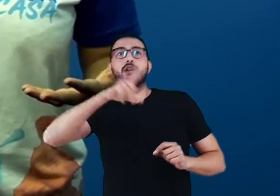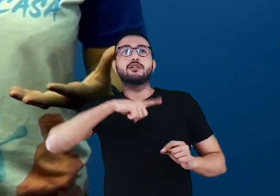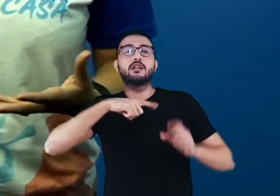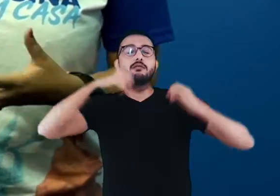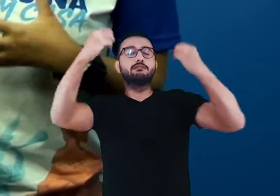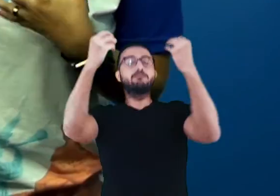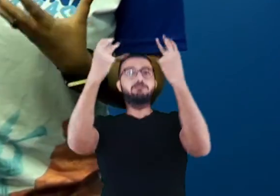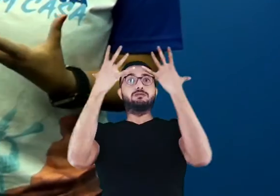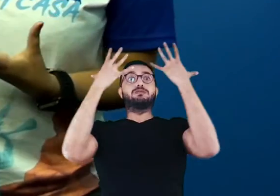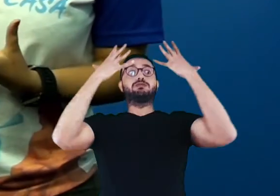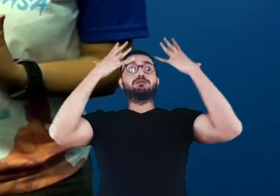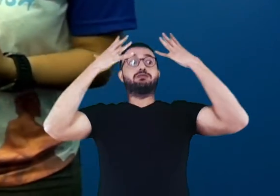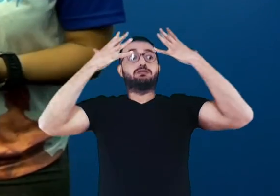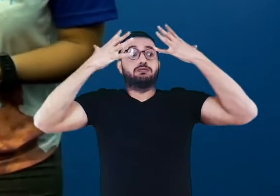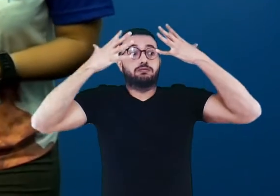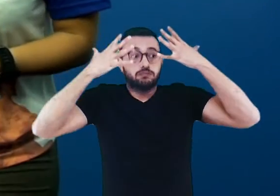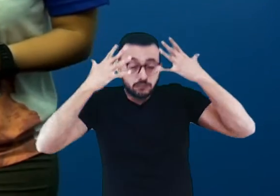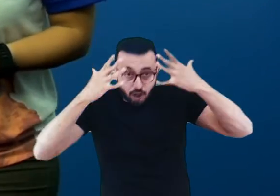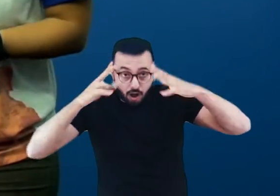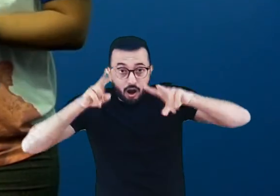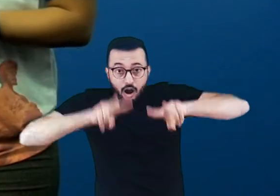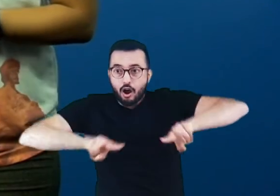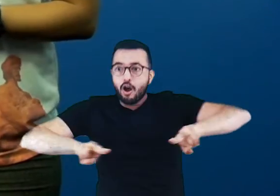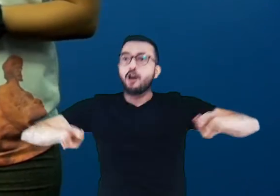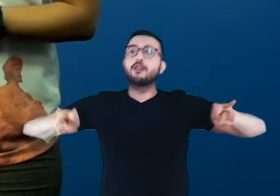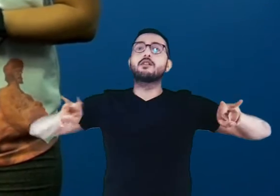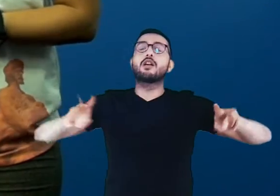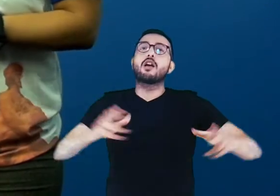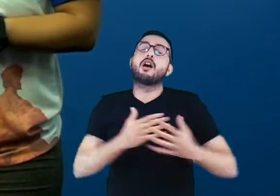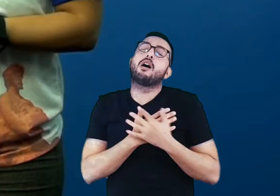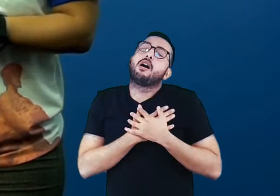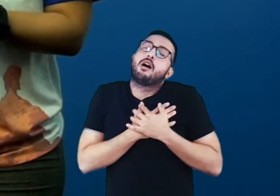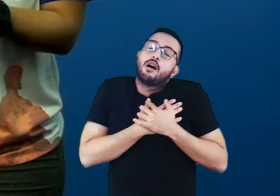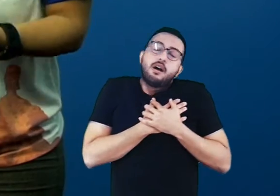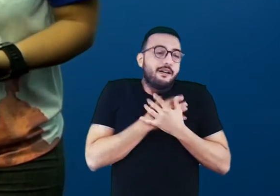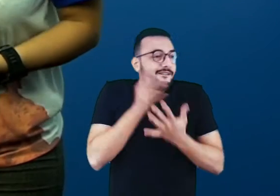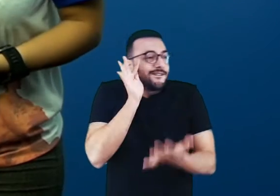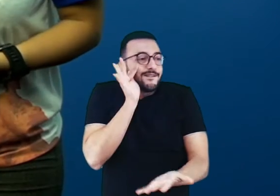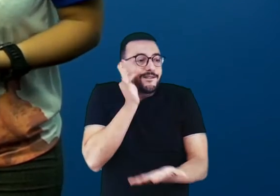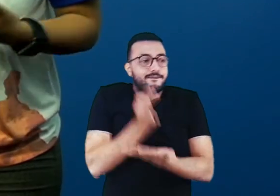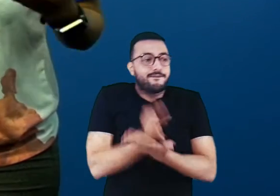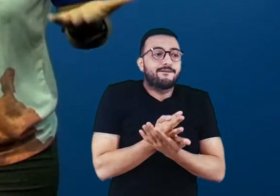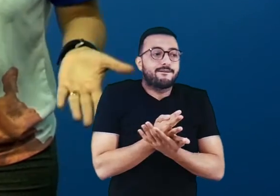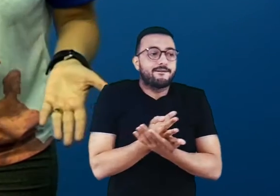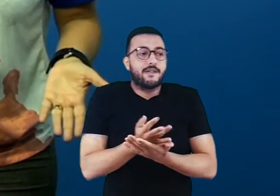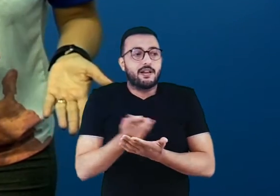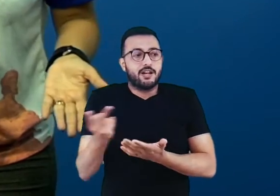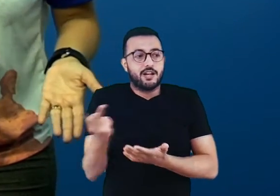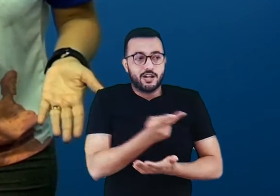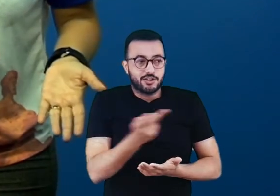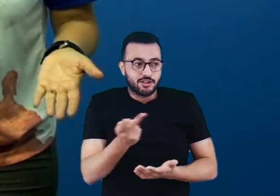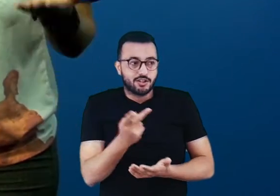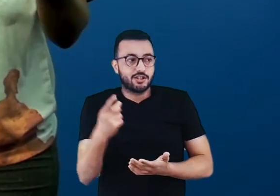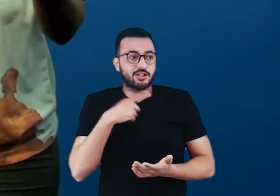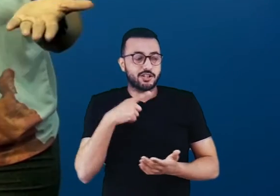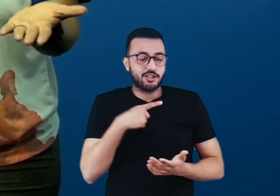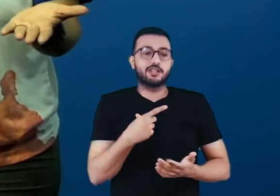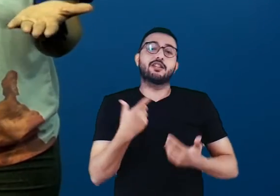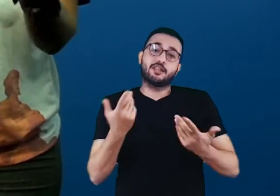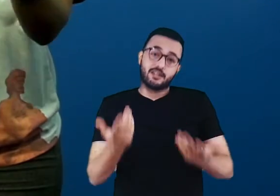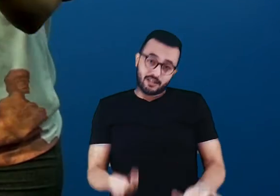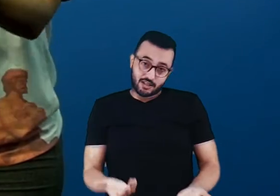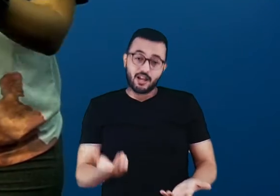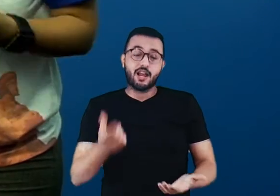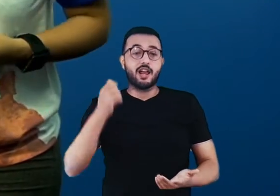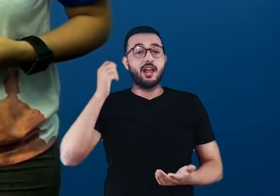para ele e ele conseguiu observar, né, com o coração cheio de fé, que aquelas duas imagens eram representadas por